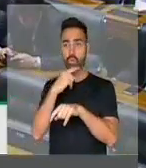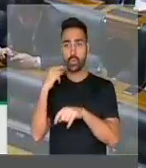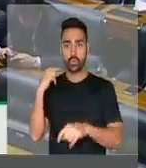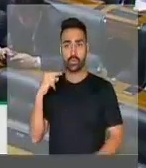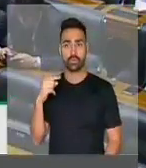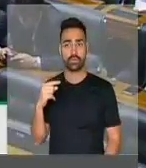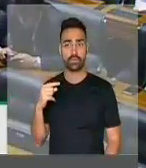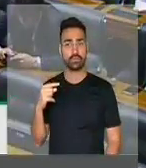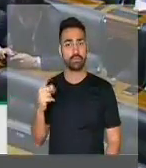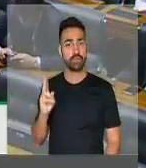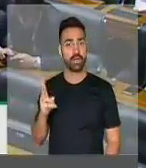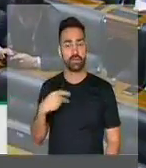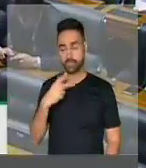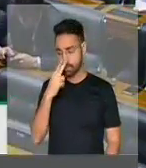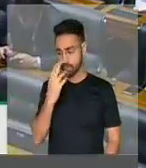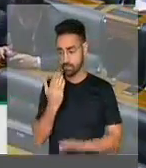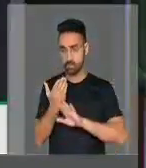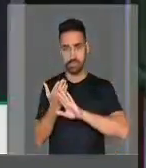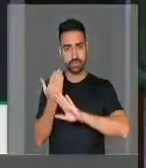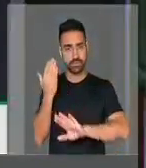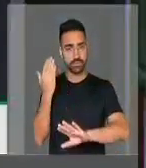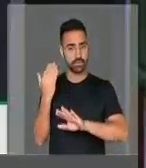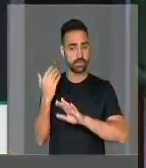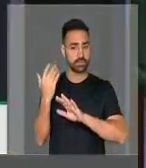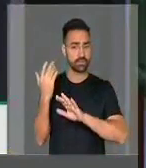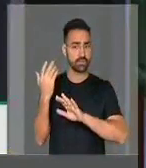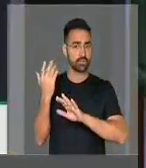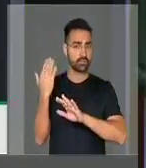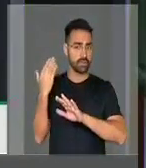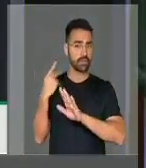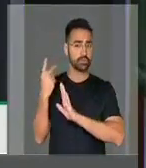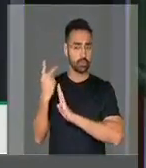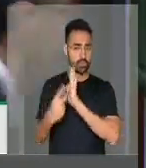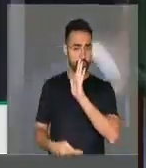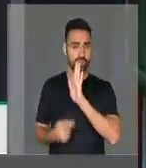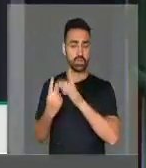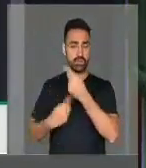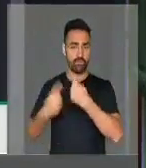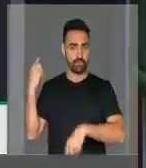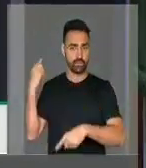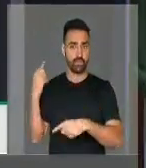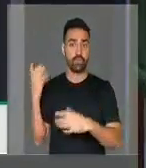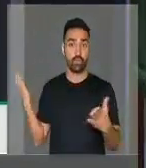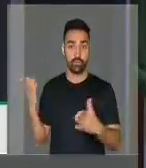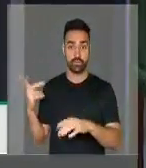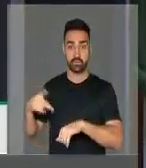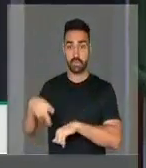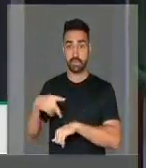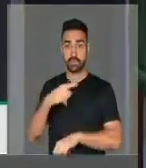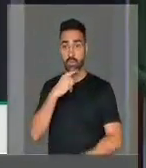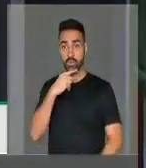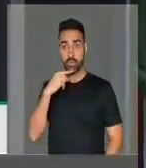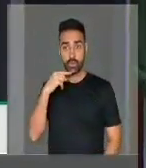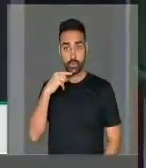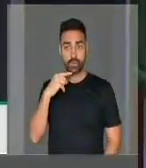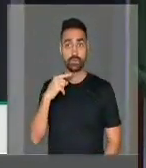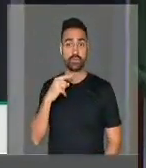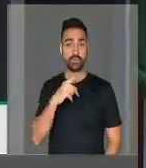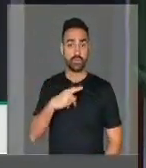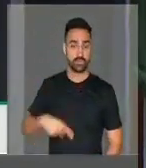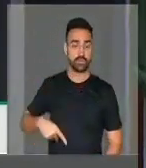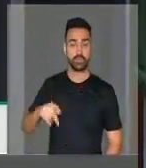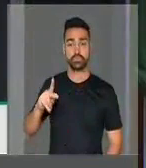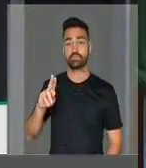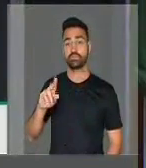mesmo estando distante do projeto originário da Revolução, a Rússia hoje, de Putin, não